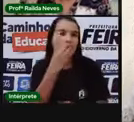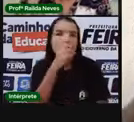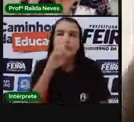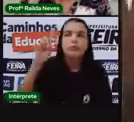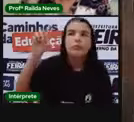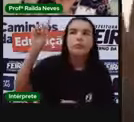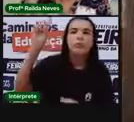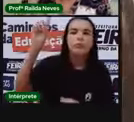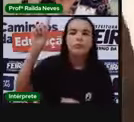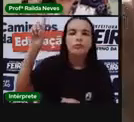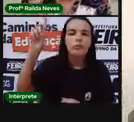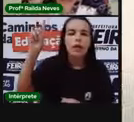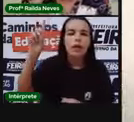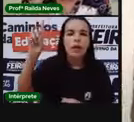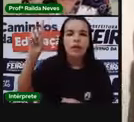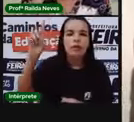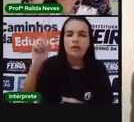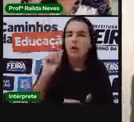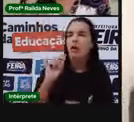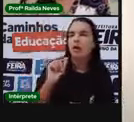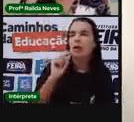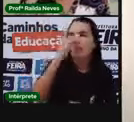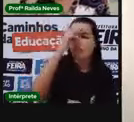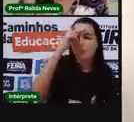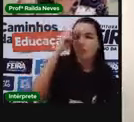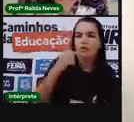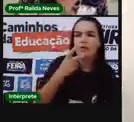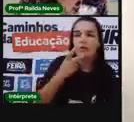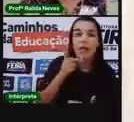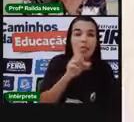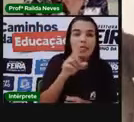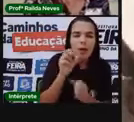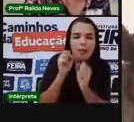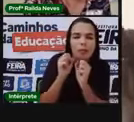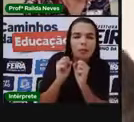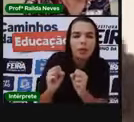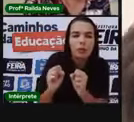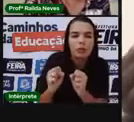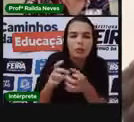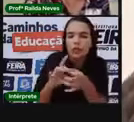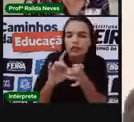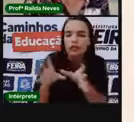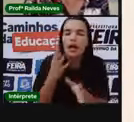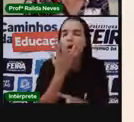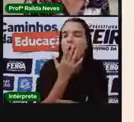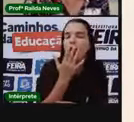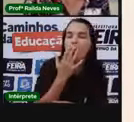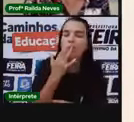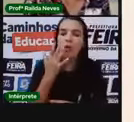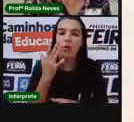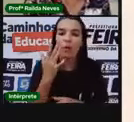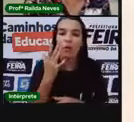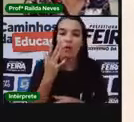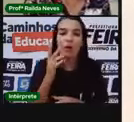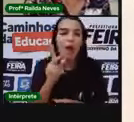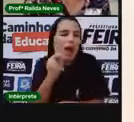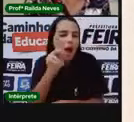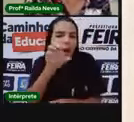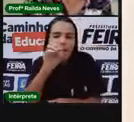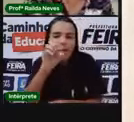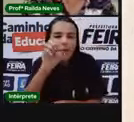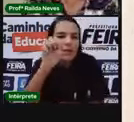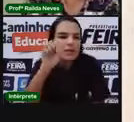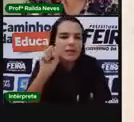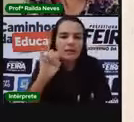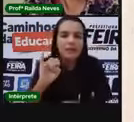fez, sem economizar na cor da poesia, recolheu a beleza do sol, encomendou o